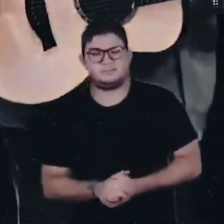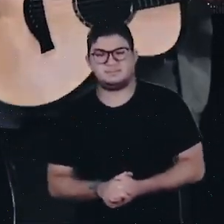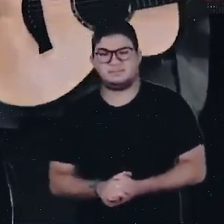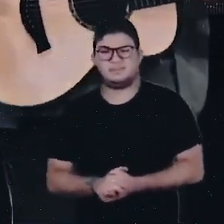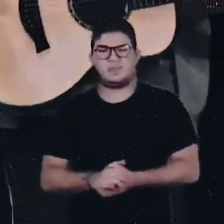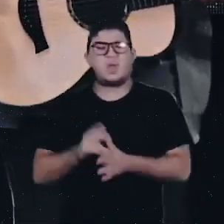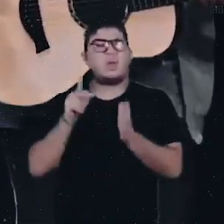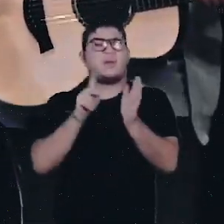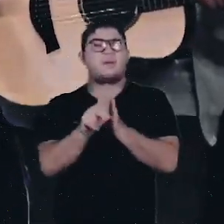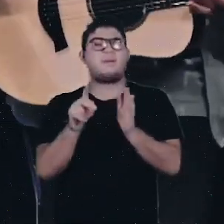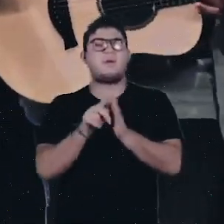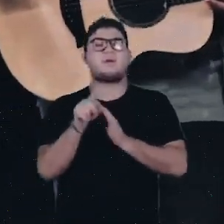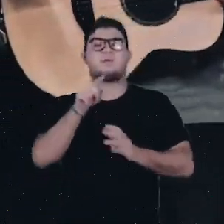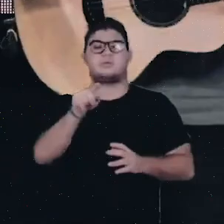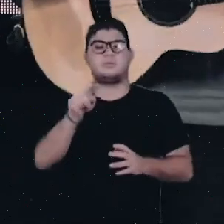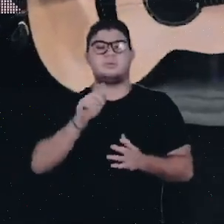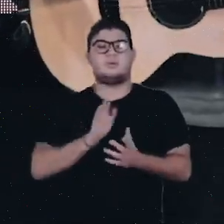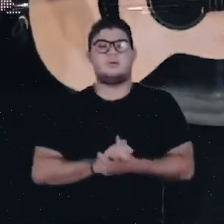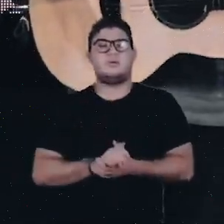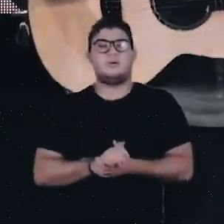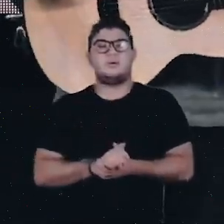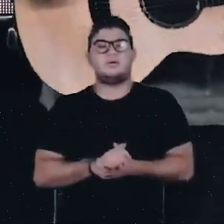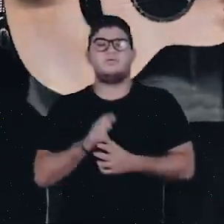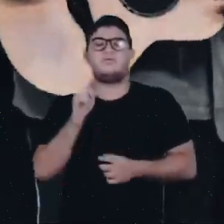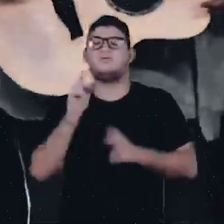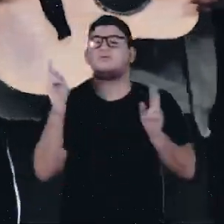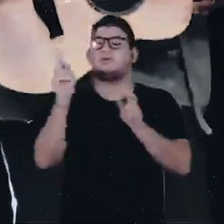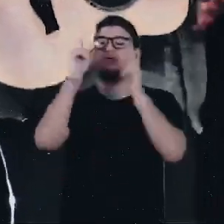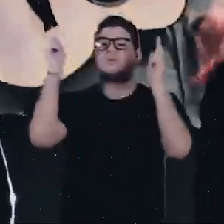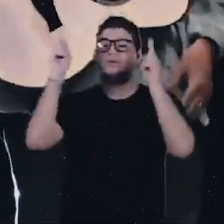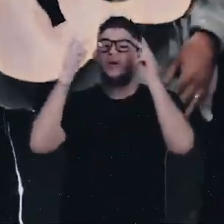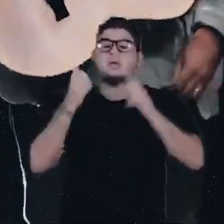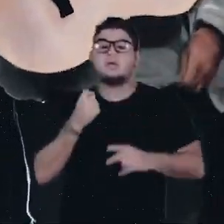Posso te fazer uma pergunta? Quanto você acha que você vale?